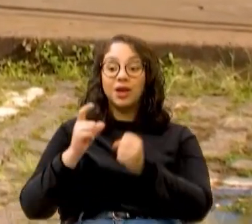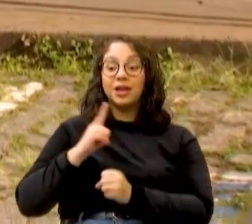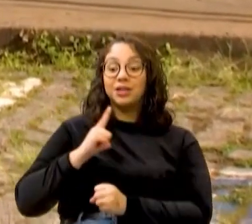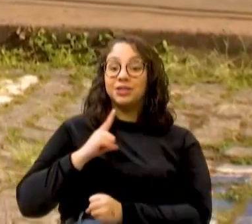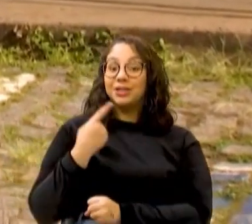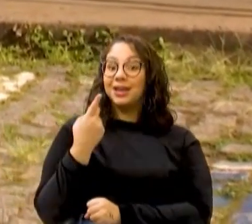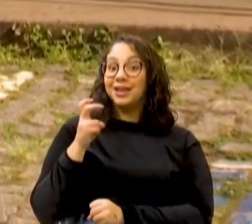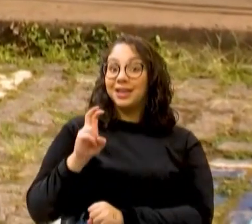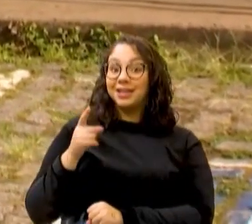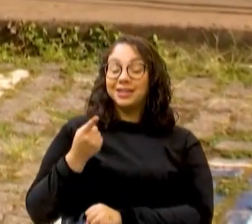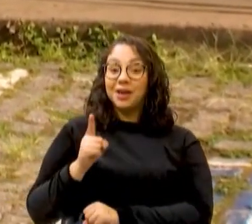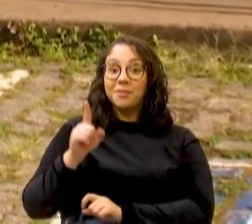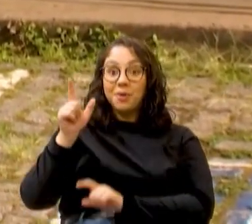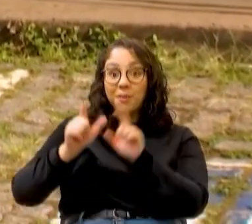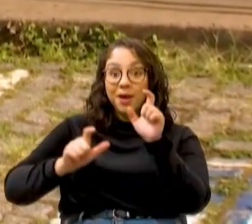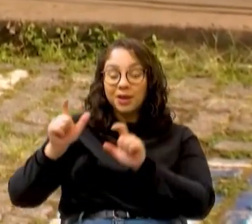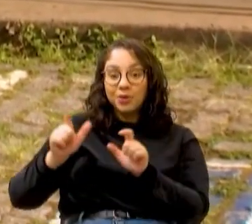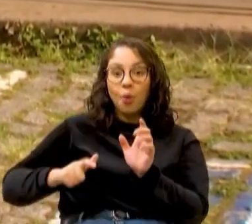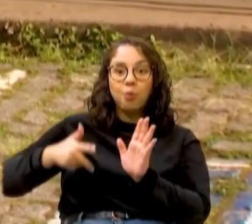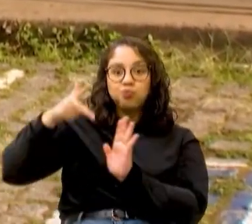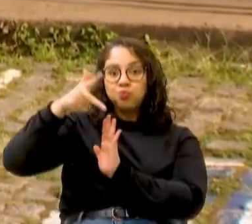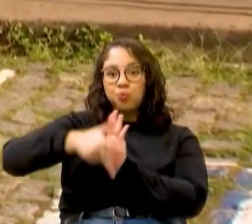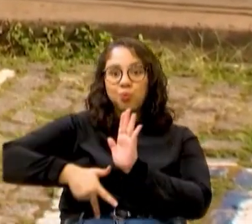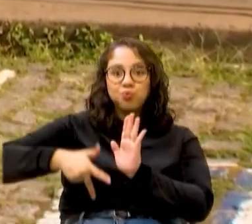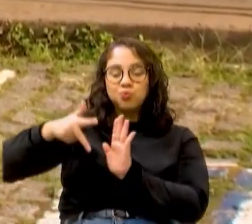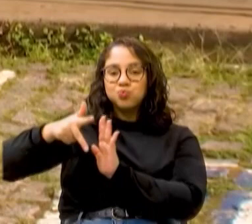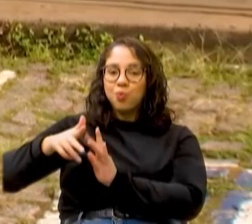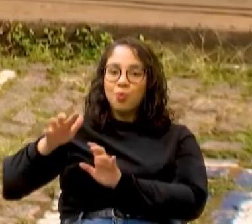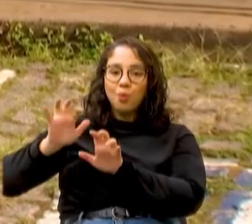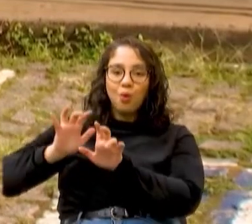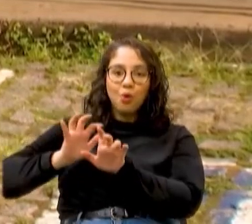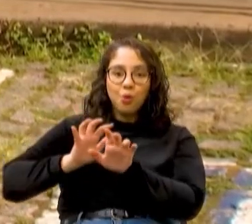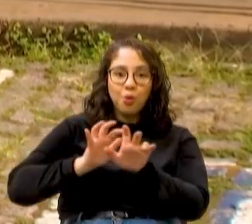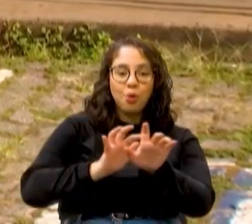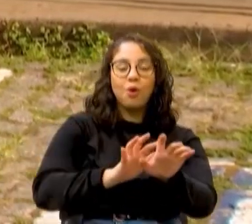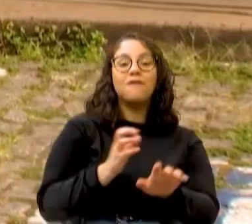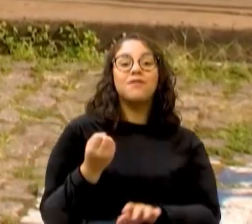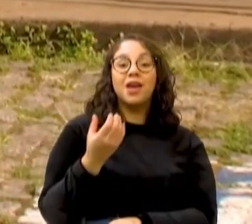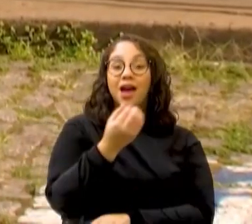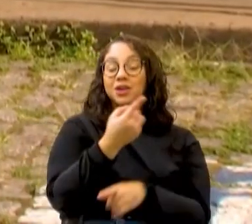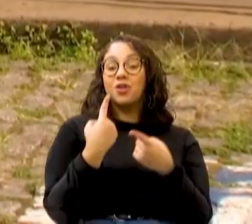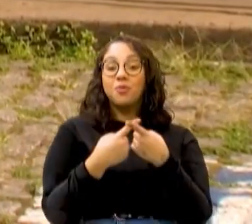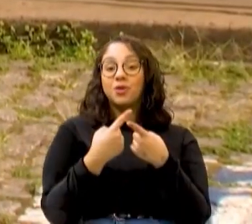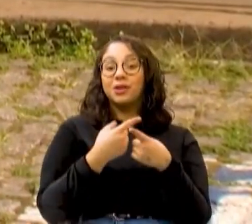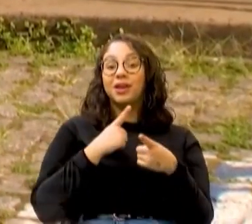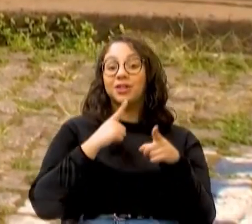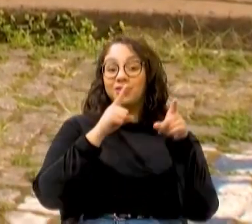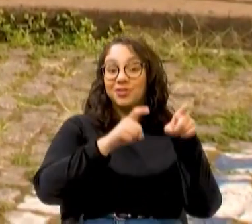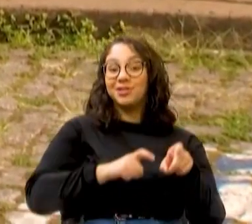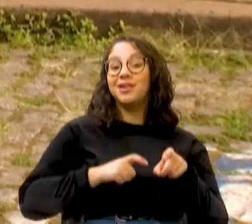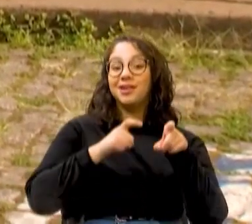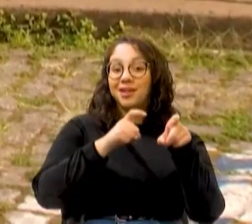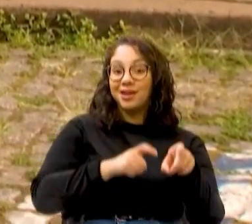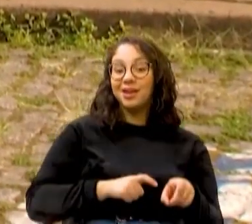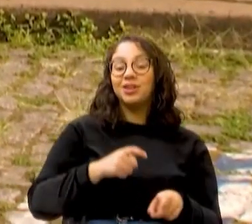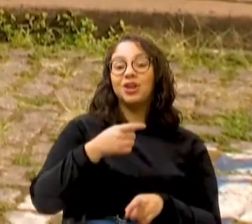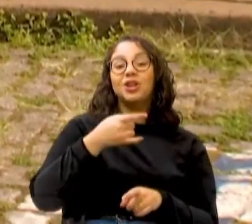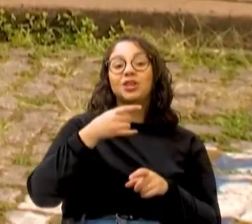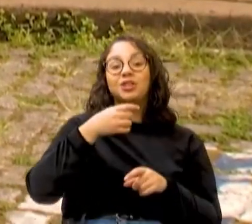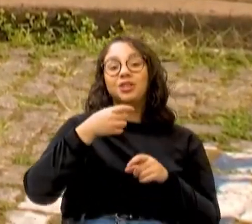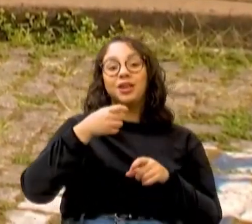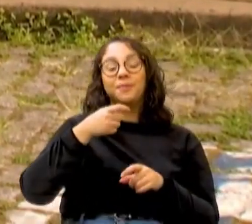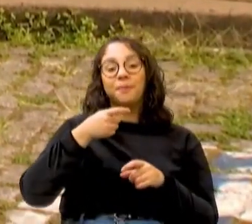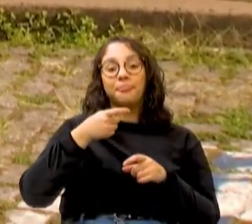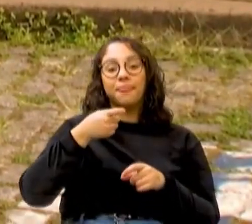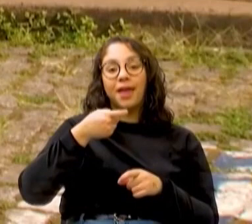20 mil passageiros por dia porque primeiro nós tivemos engenhos de cana-de-açúcar e o café que trouxe